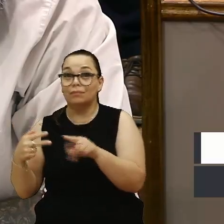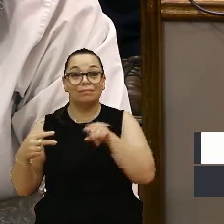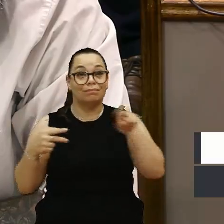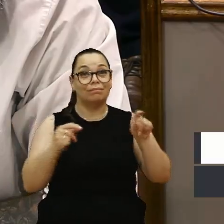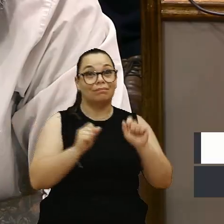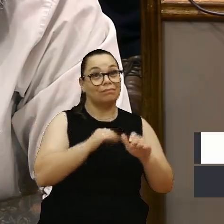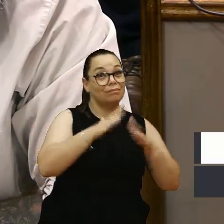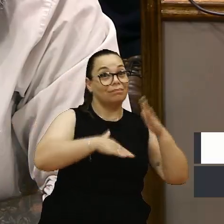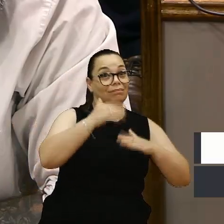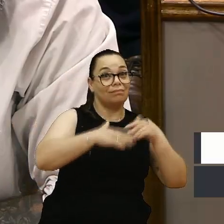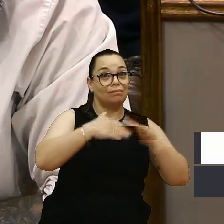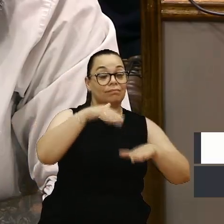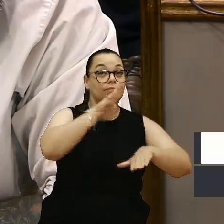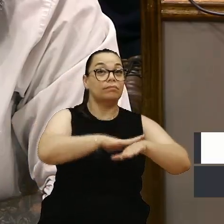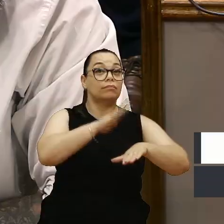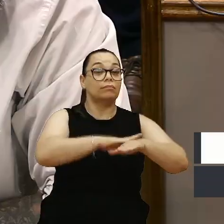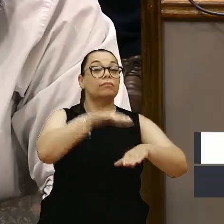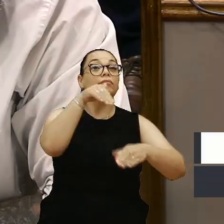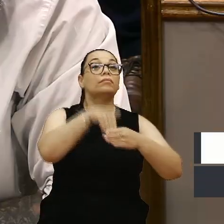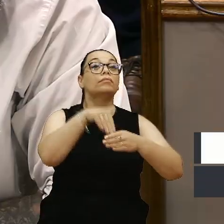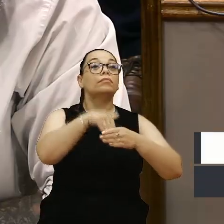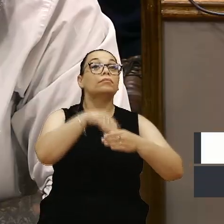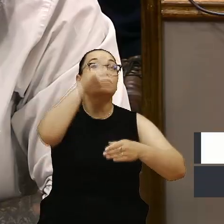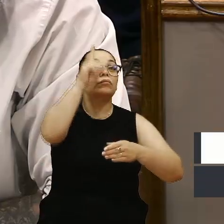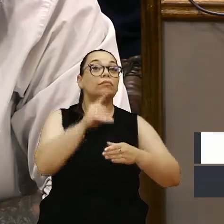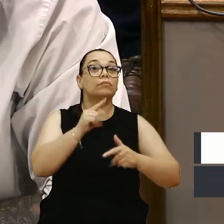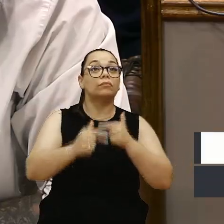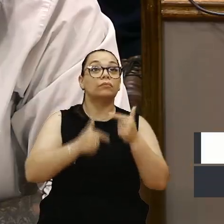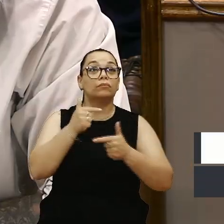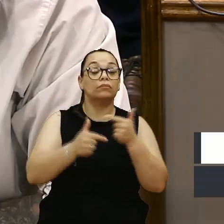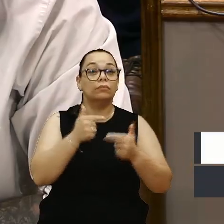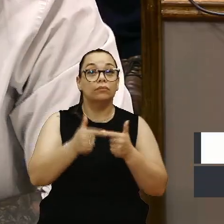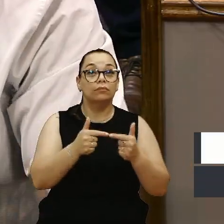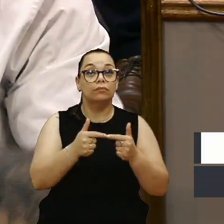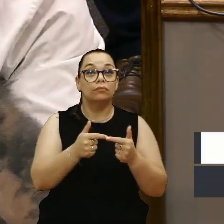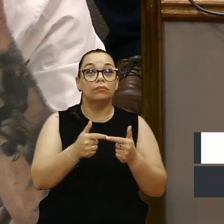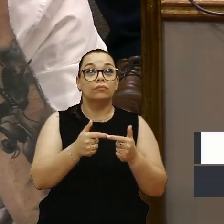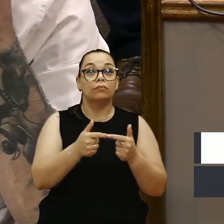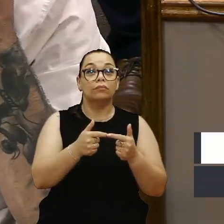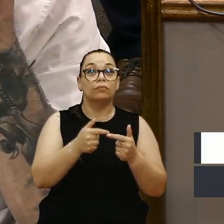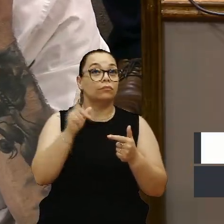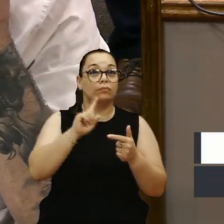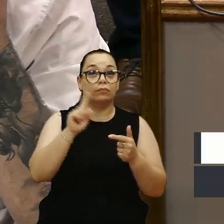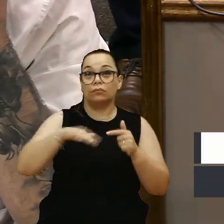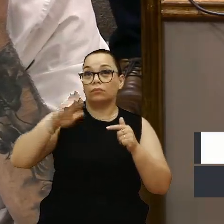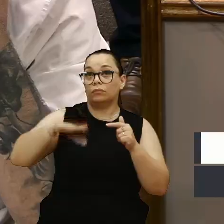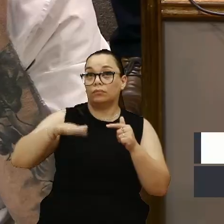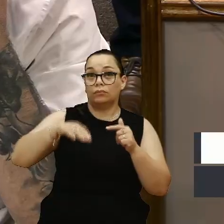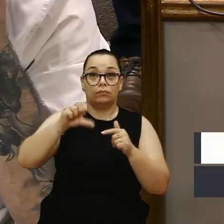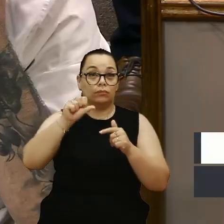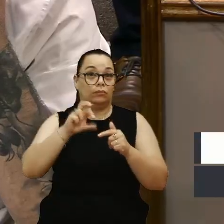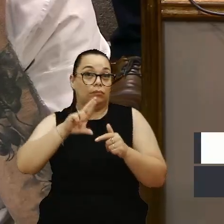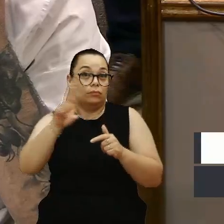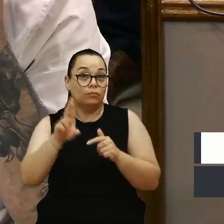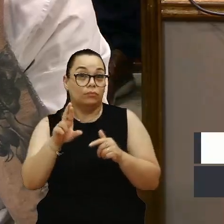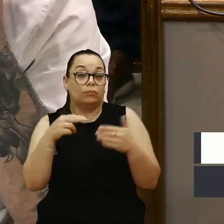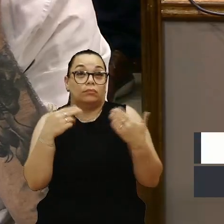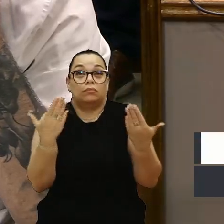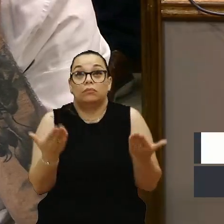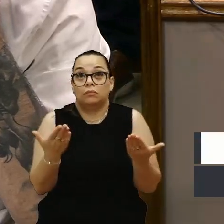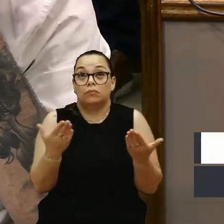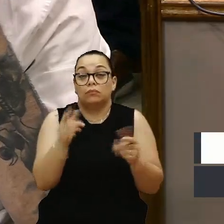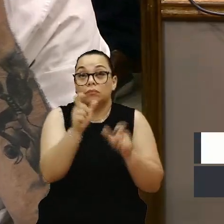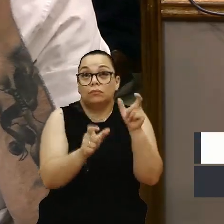mas na hora de votar o direito do trabalhador, onde a passagem não ficaria mais de R$9, ou daquelas